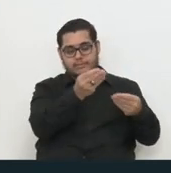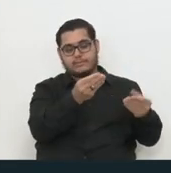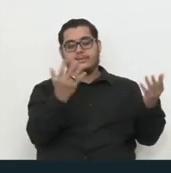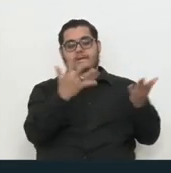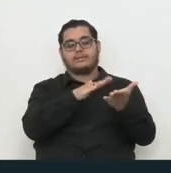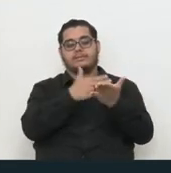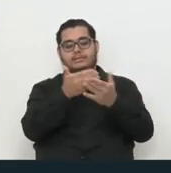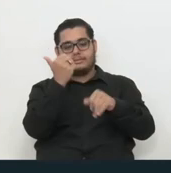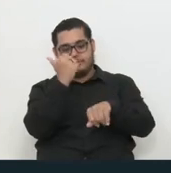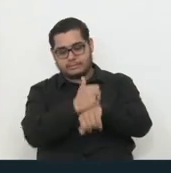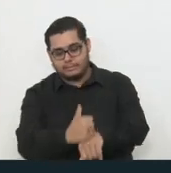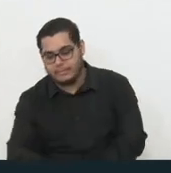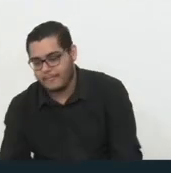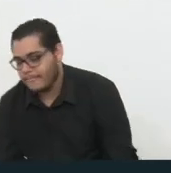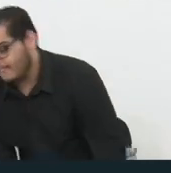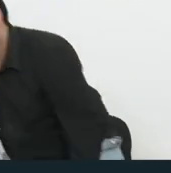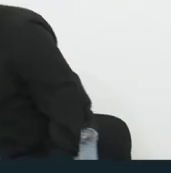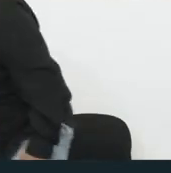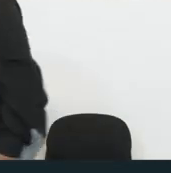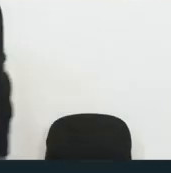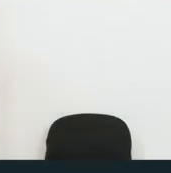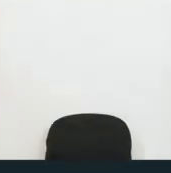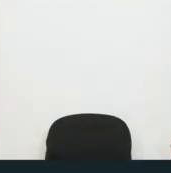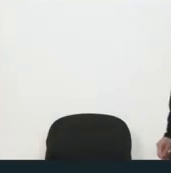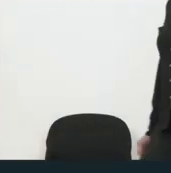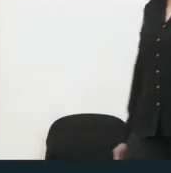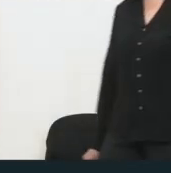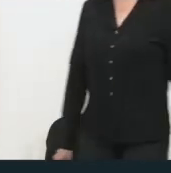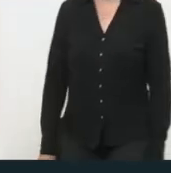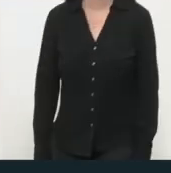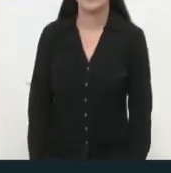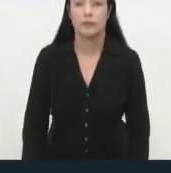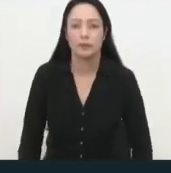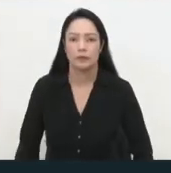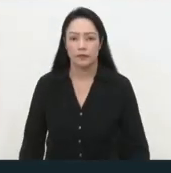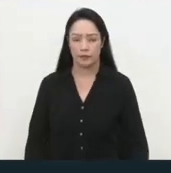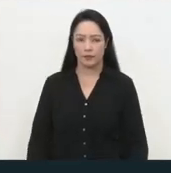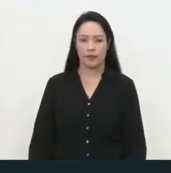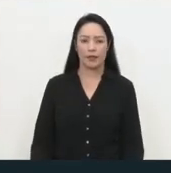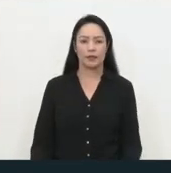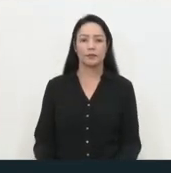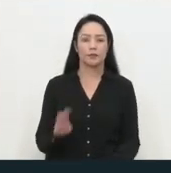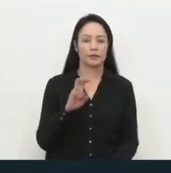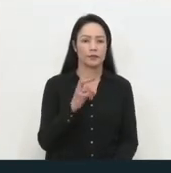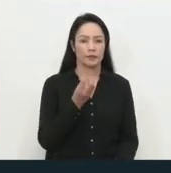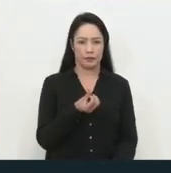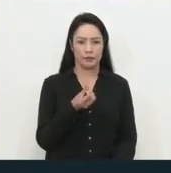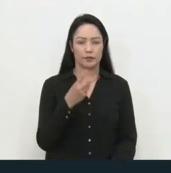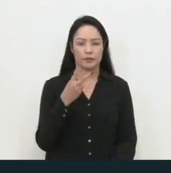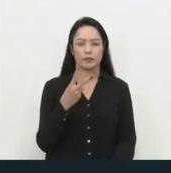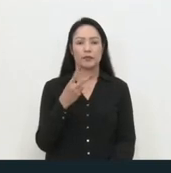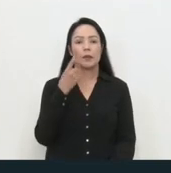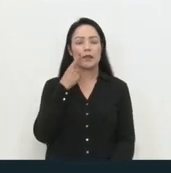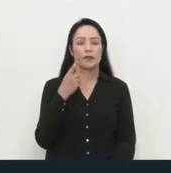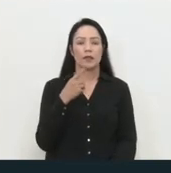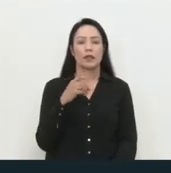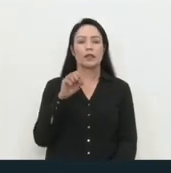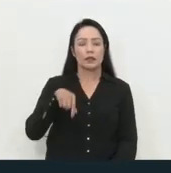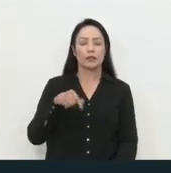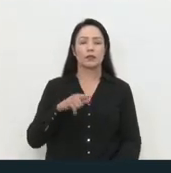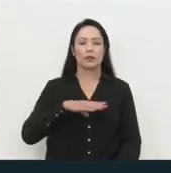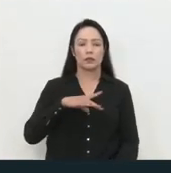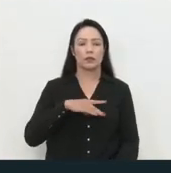47 leituras do requerimento 562 2023 informações sobre a coleta seletiva de resíduos sólidos na cidade de Guarulhos autor